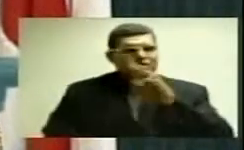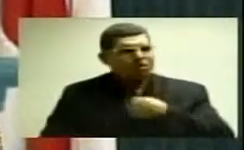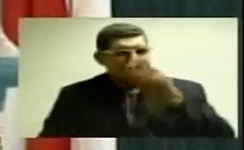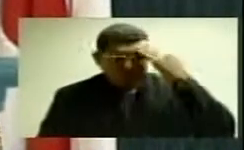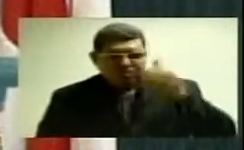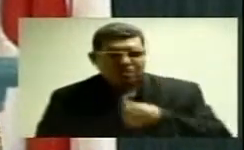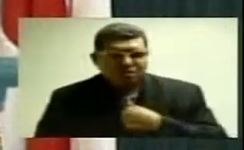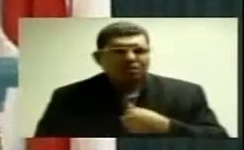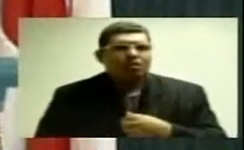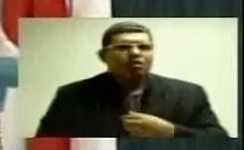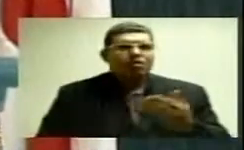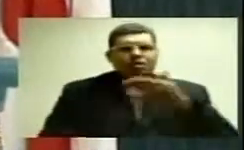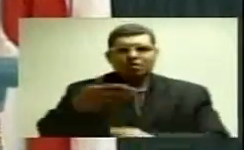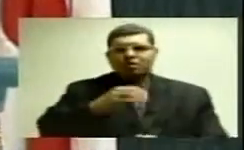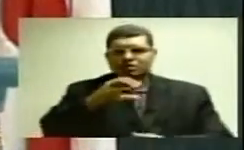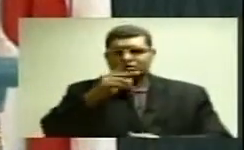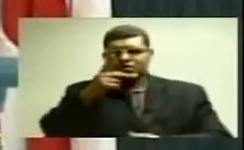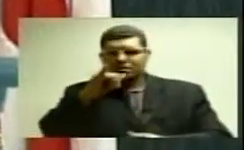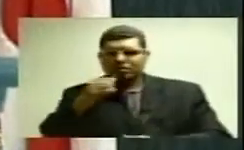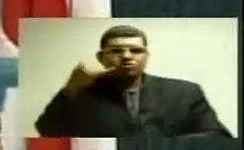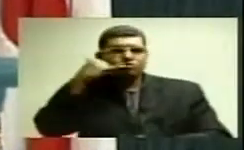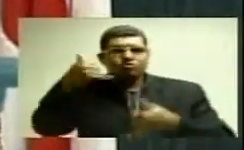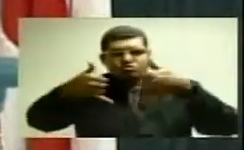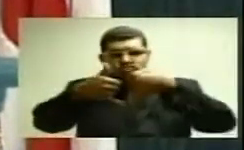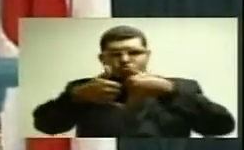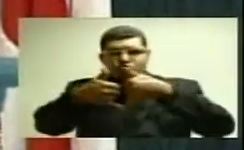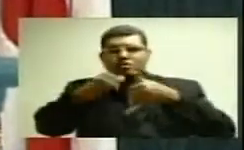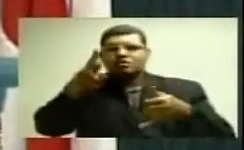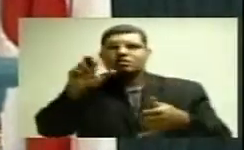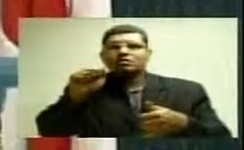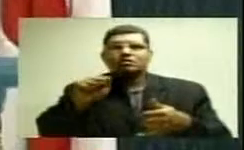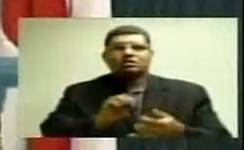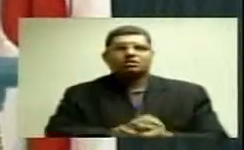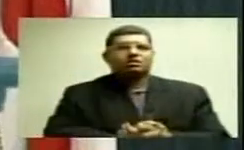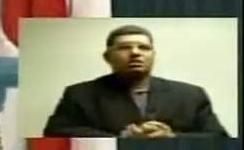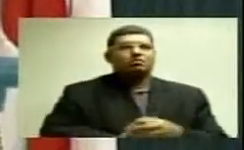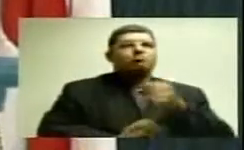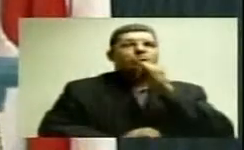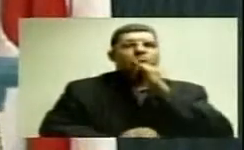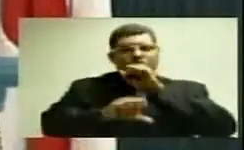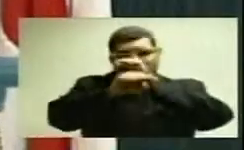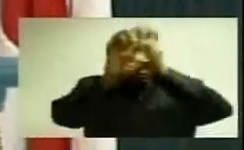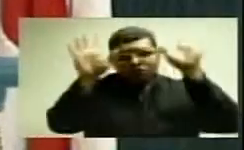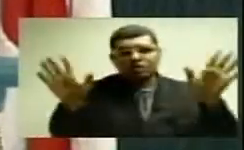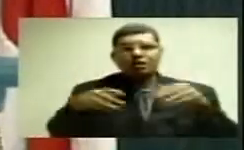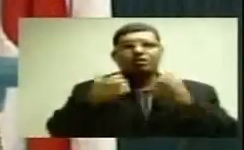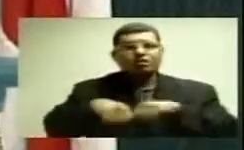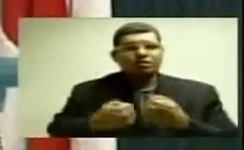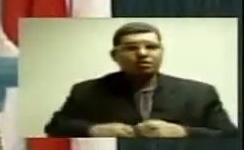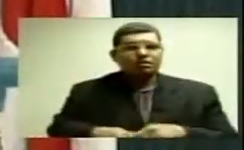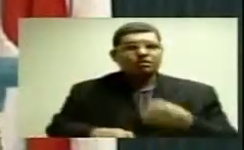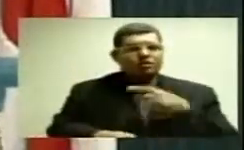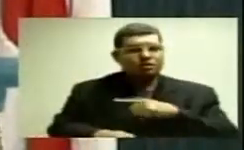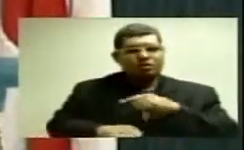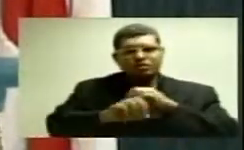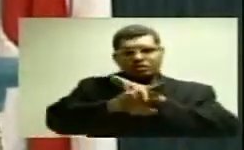eu, é partícipe da CPI da telefonia, que são as varas especializadas. Este é um exemplo claro da necessidade de